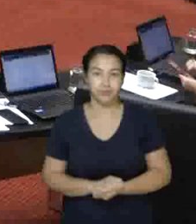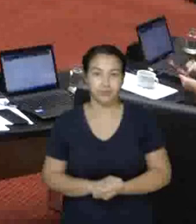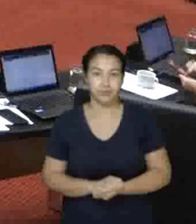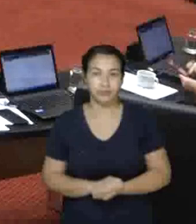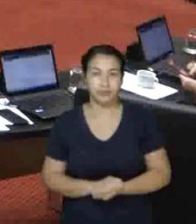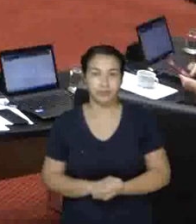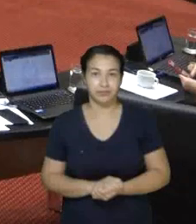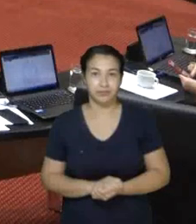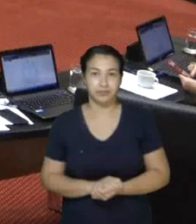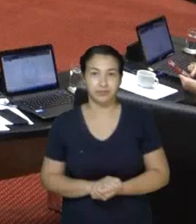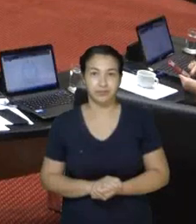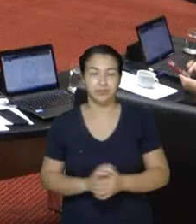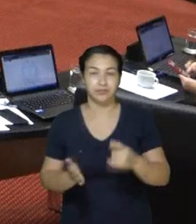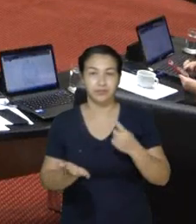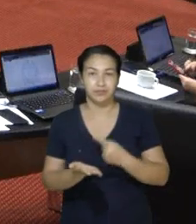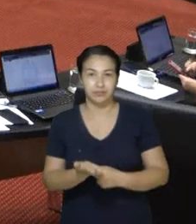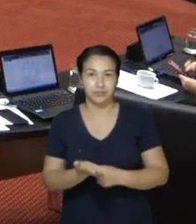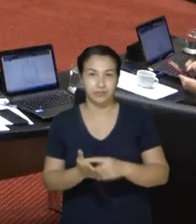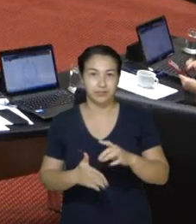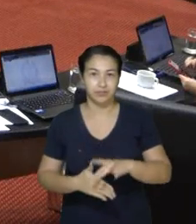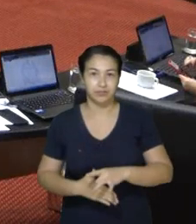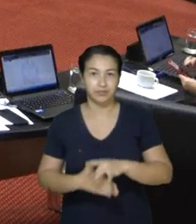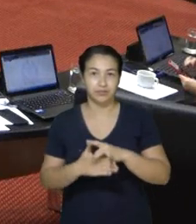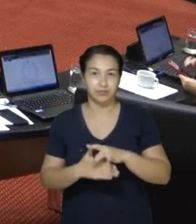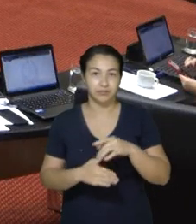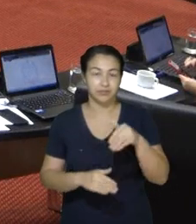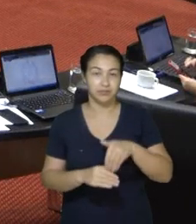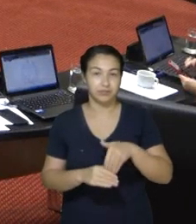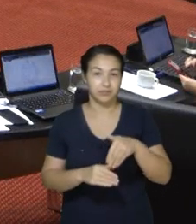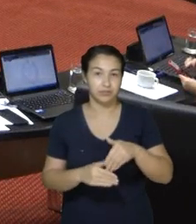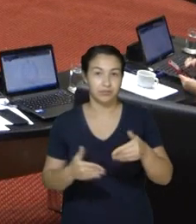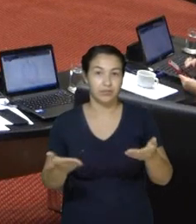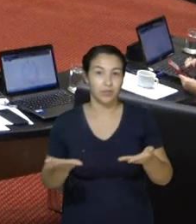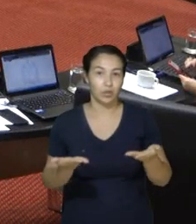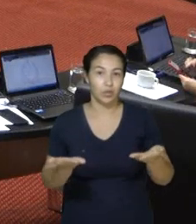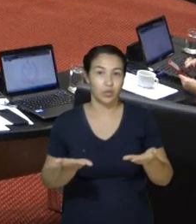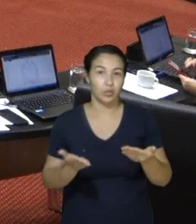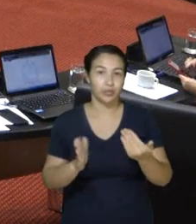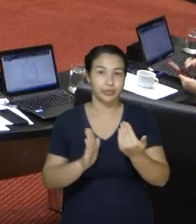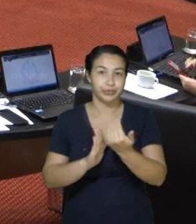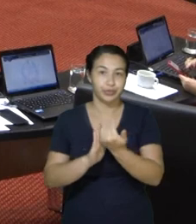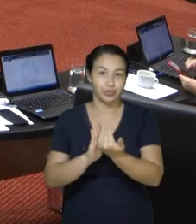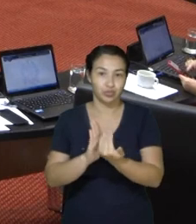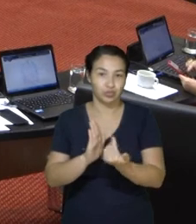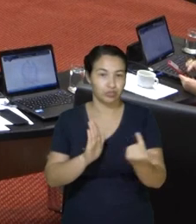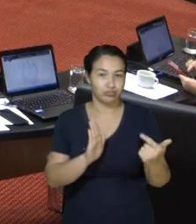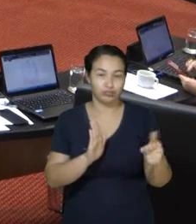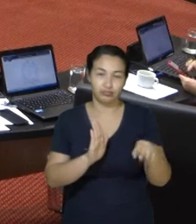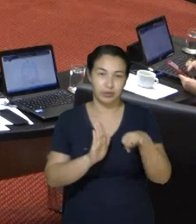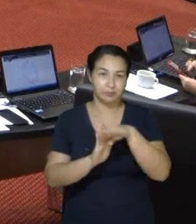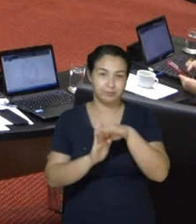Conforme acordo de líderes, votaremos hoje extra pauta OPL